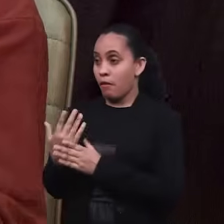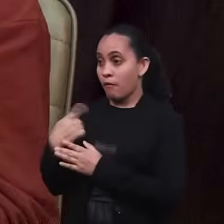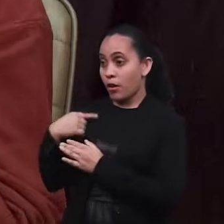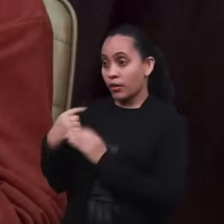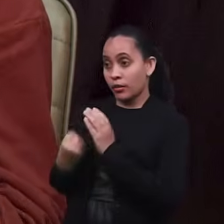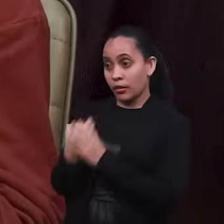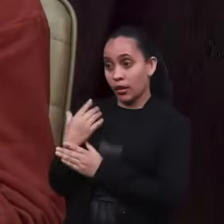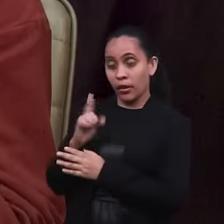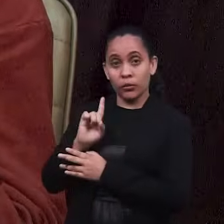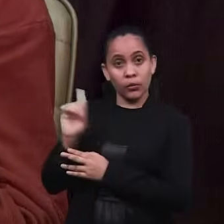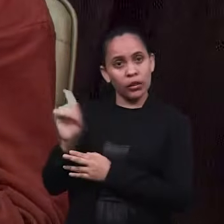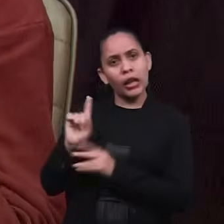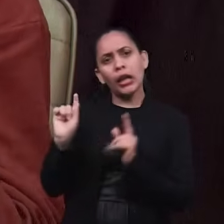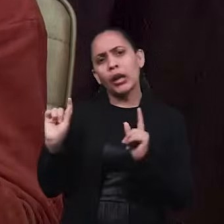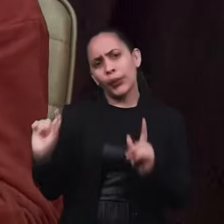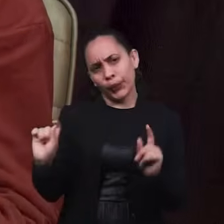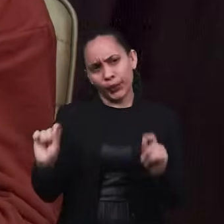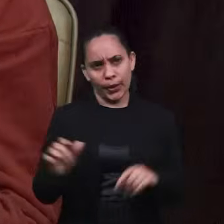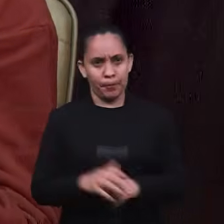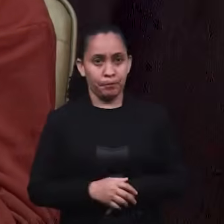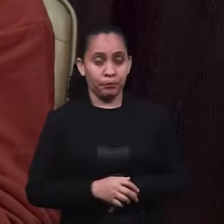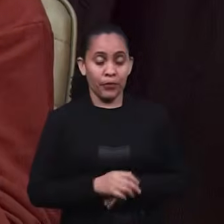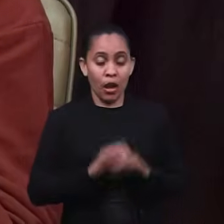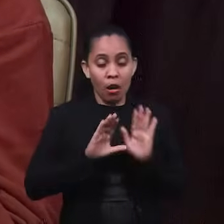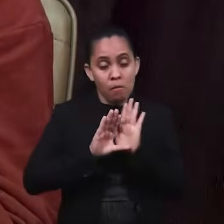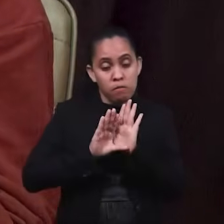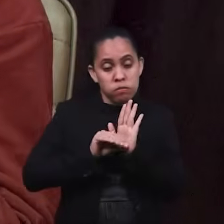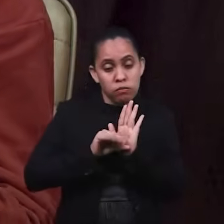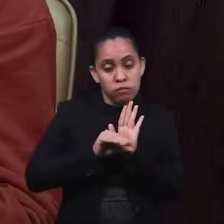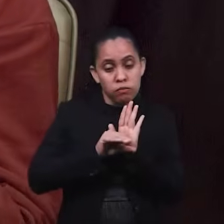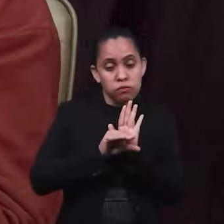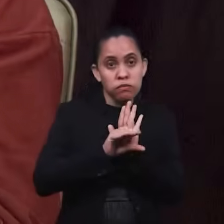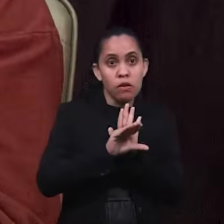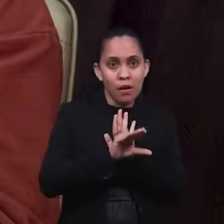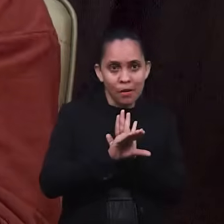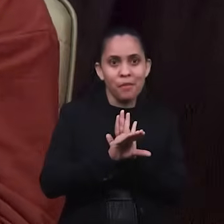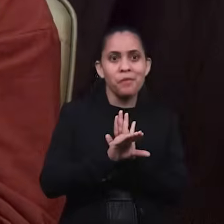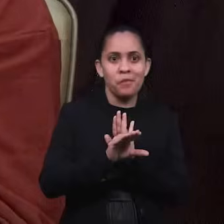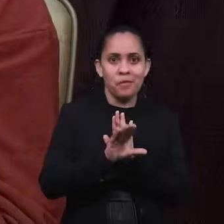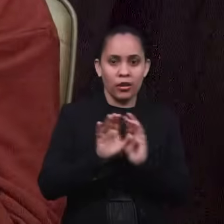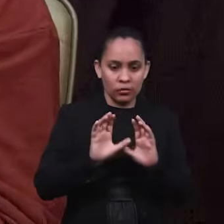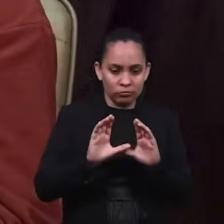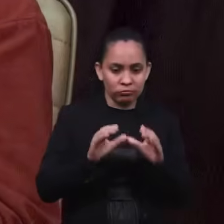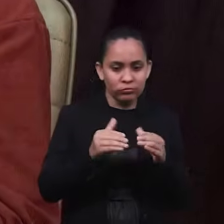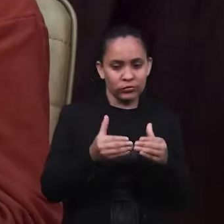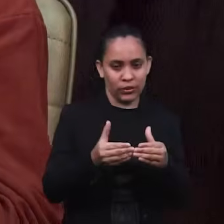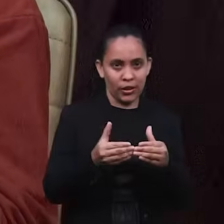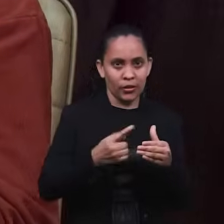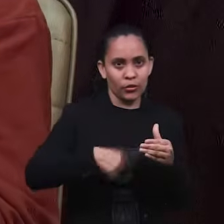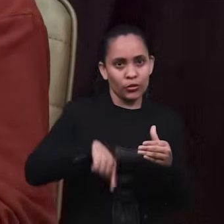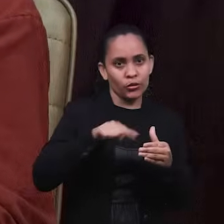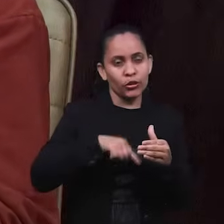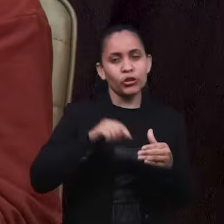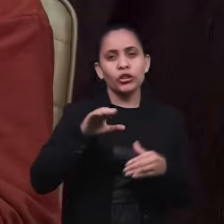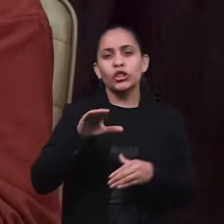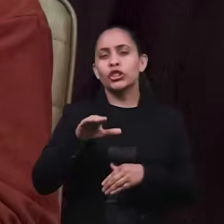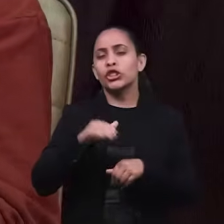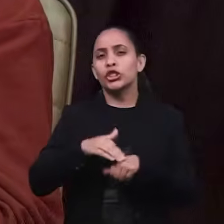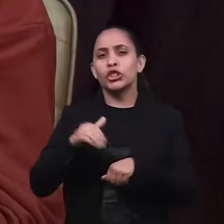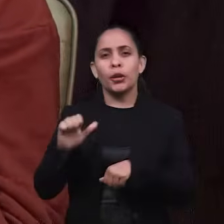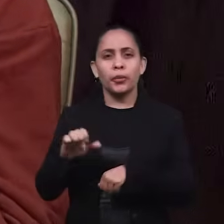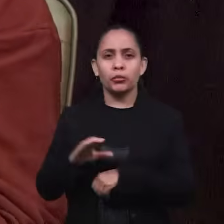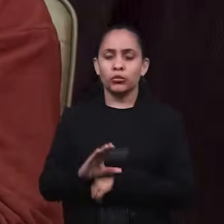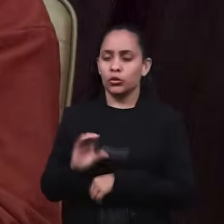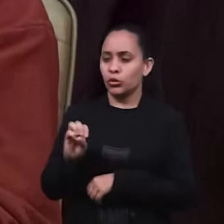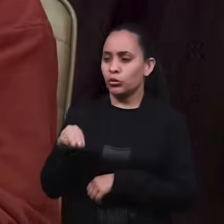E o que é o kombucha? Nada mais é do que bactéria e levedura. É um combo que a gente chama, né? É uma simbiose